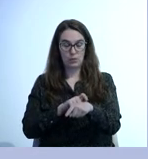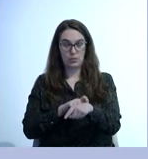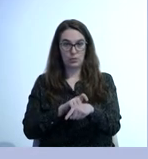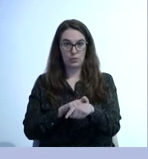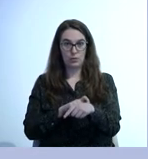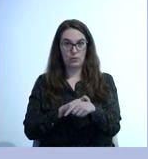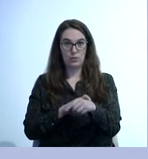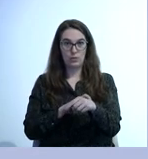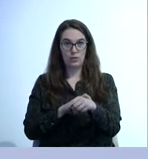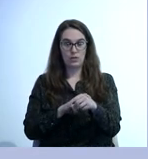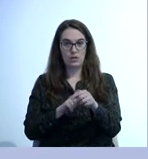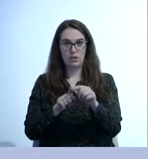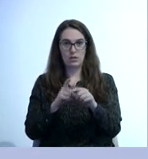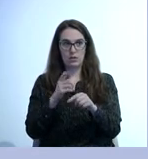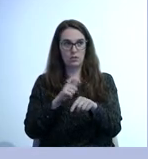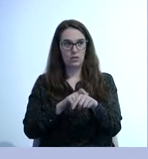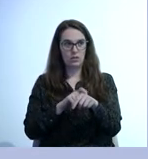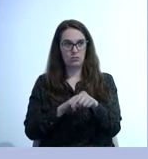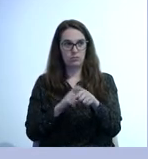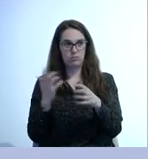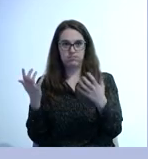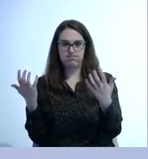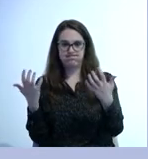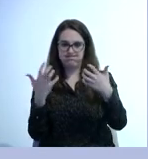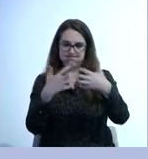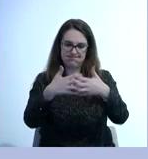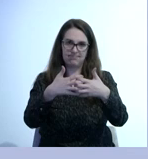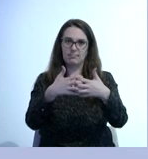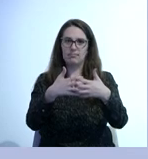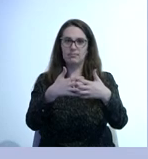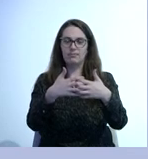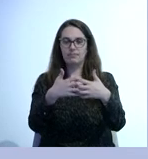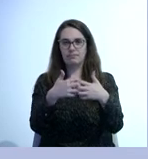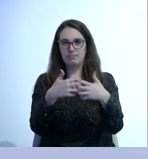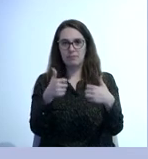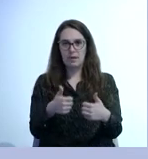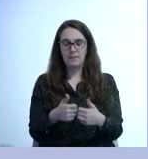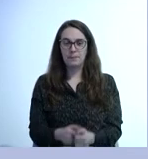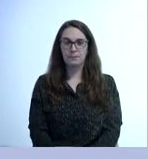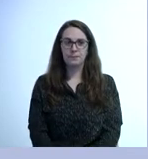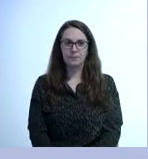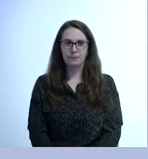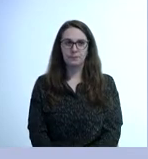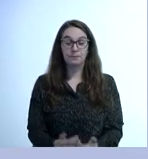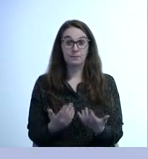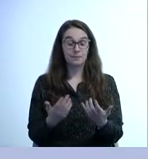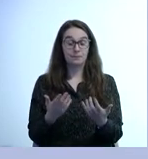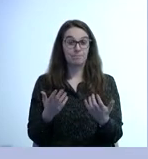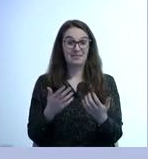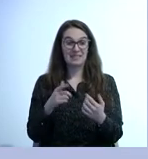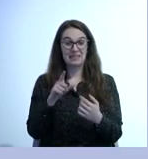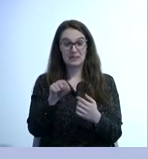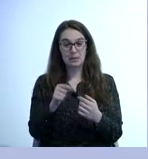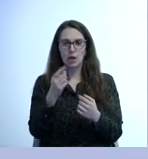tempo desenha com toda, sublinhada com todo o rigor. E de nova